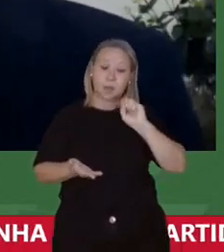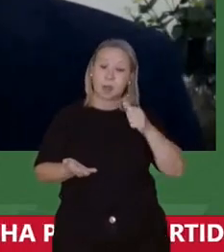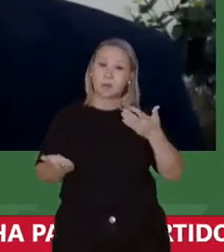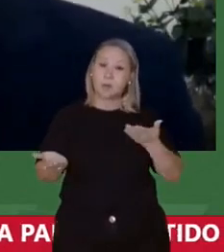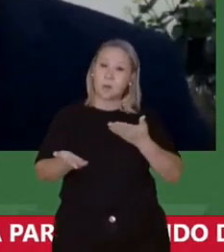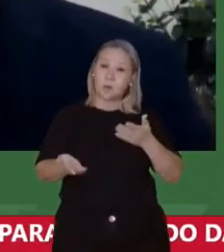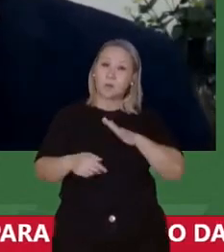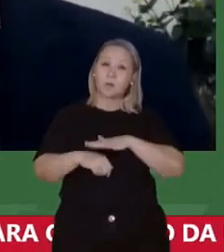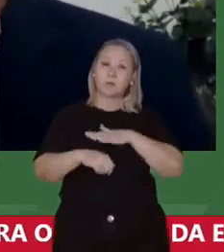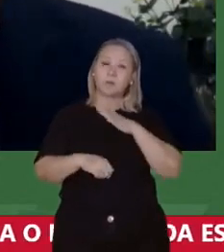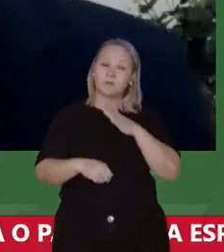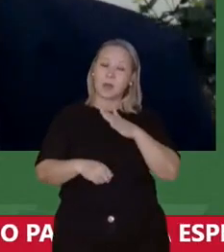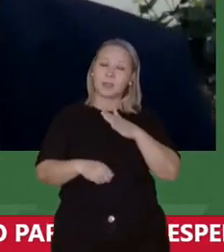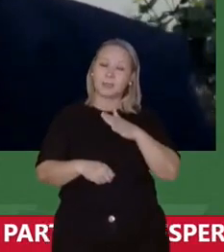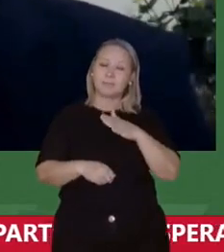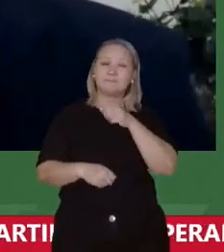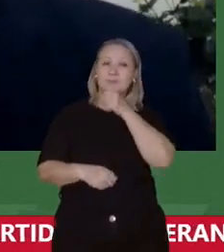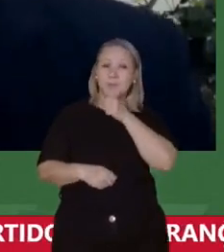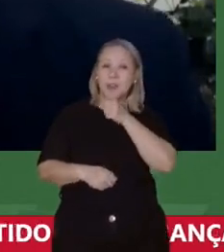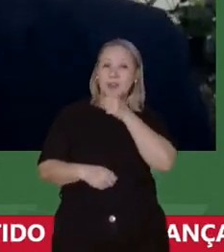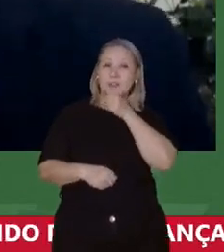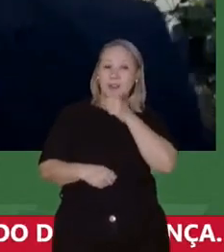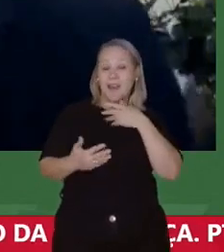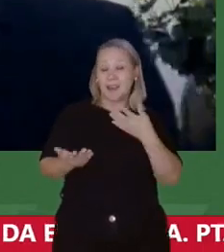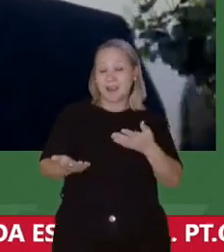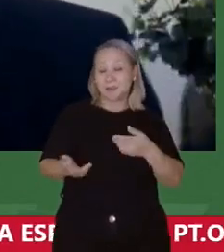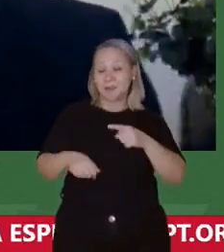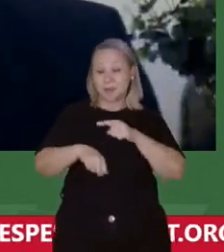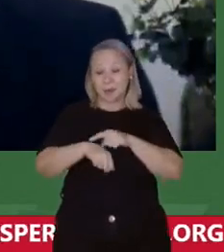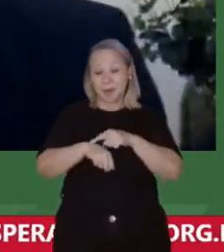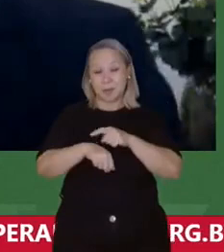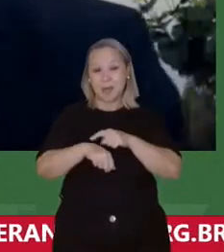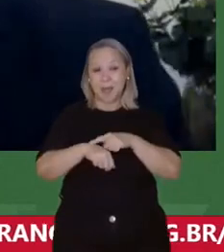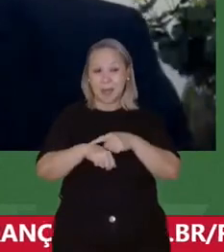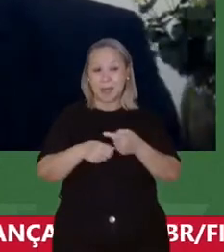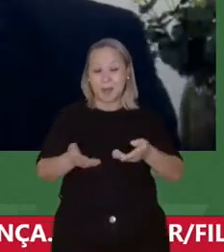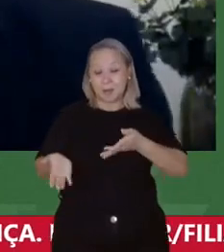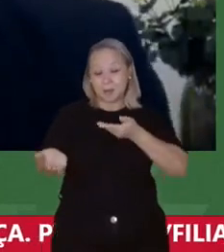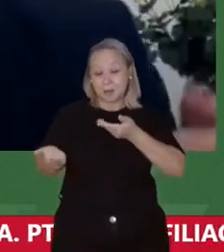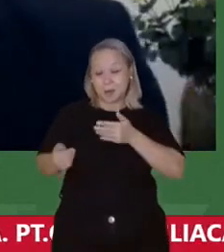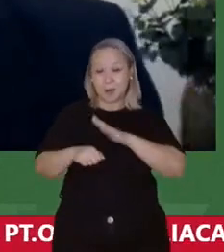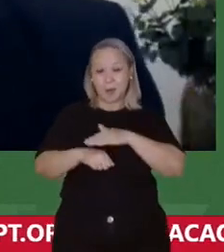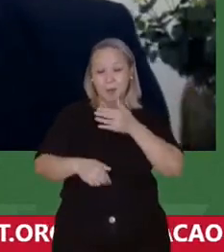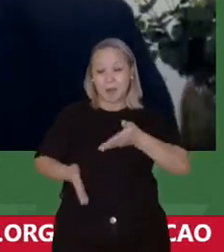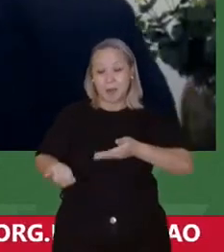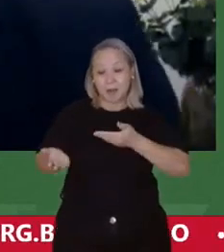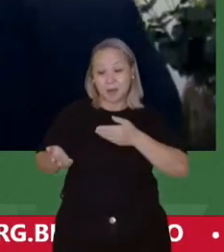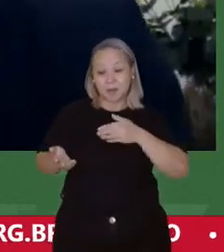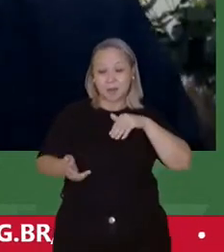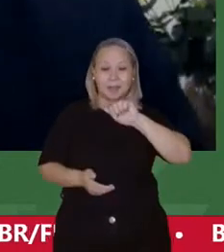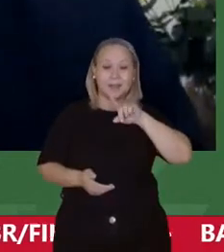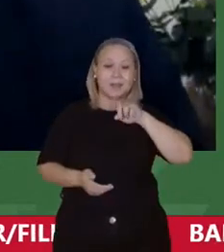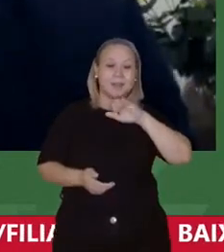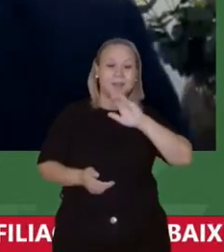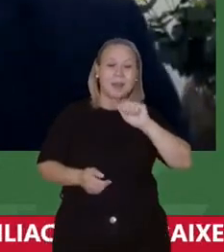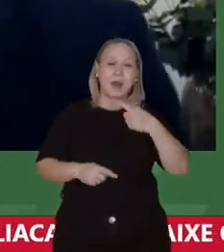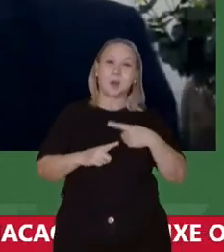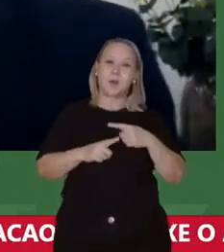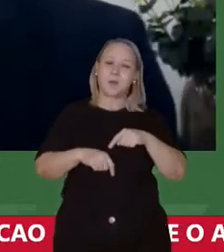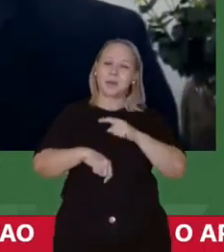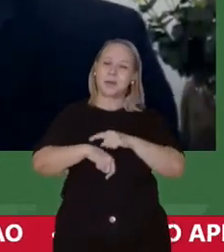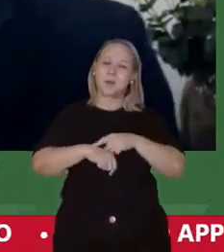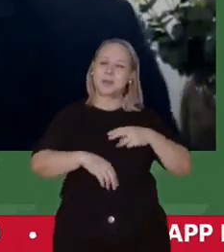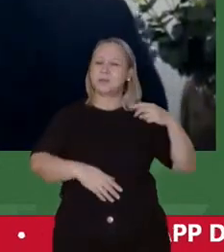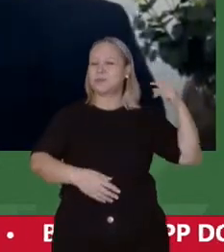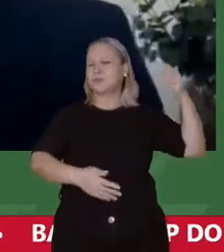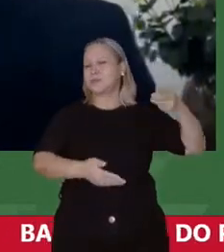tempo de juventude, né? Eu tenho mais tempo de juventude, mais jovem do que a Nádia, porque eu tenho um tempo mais acumulado do que ela,